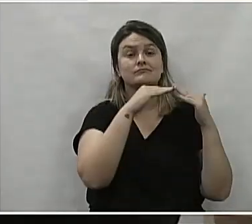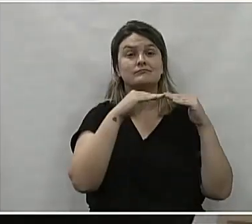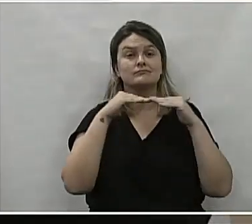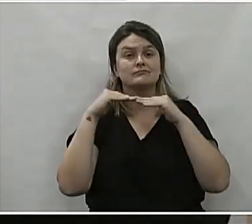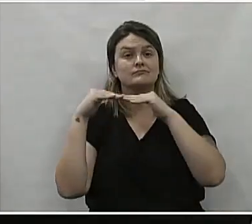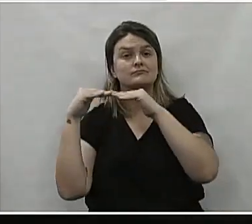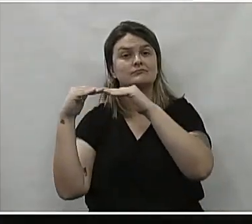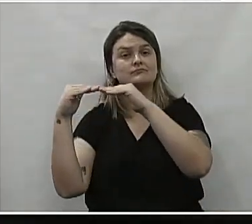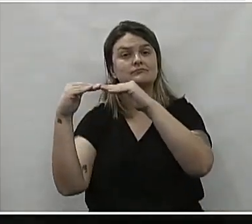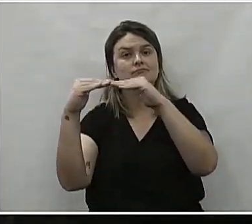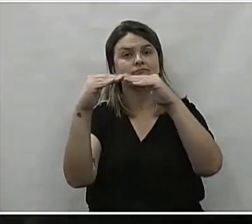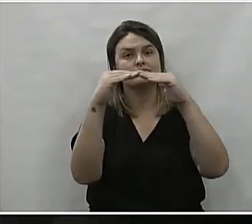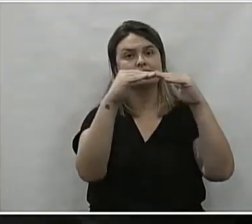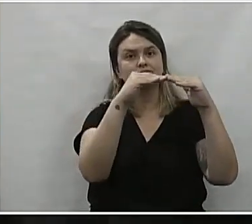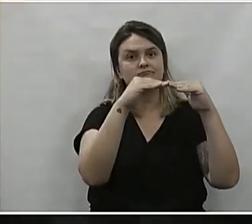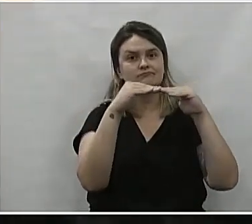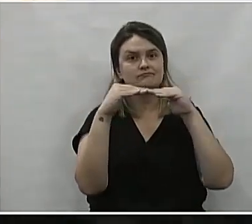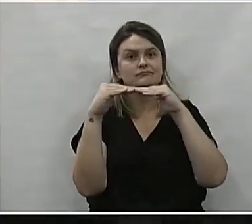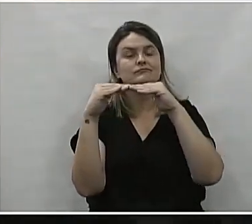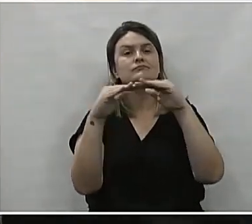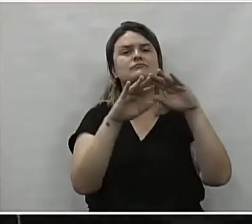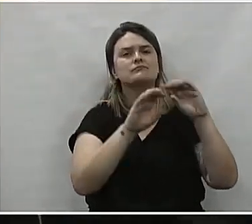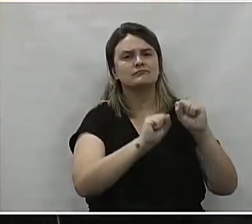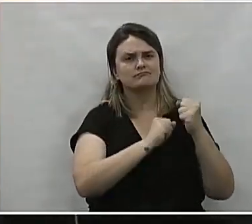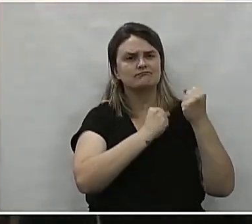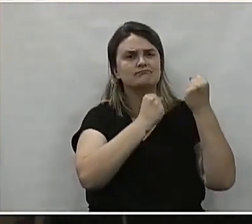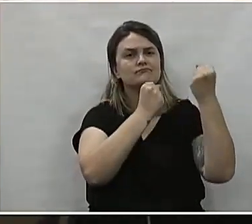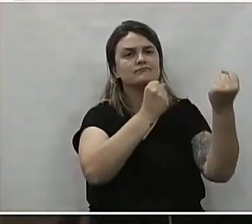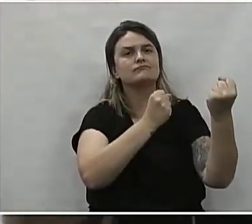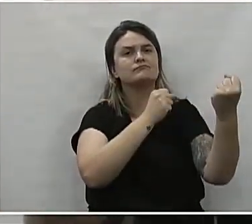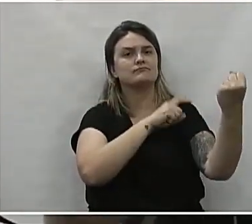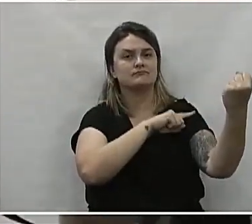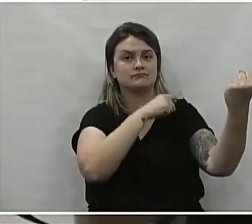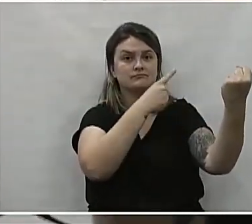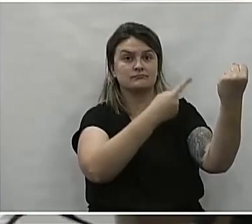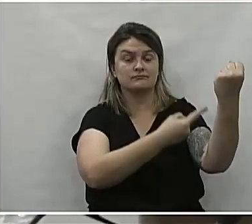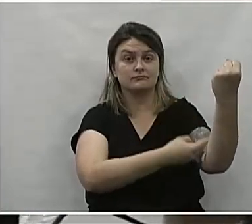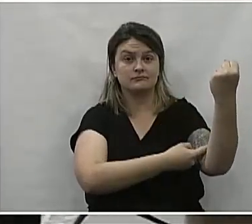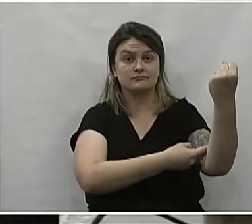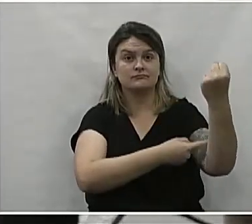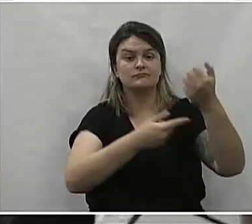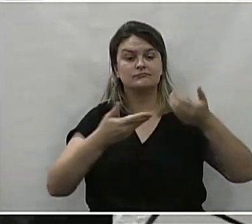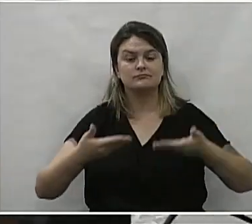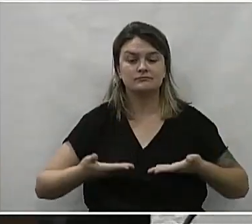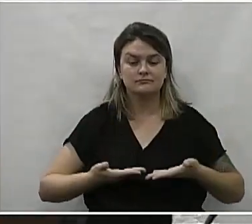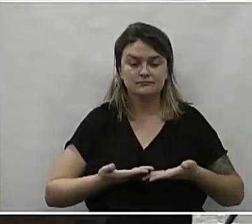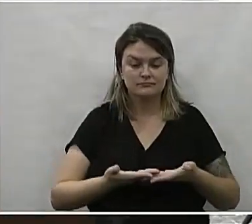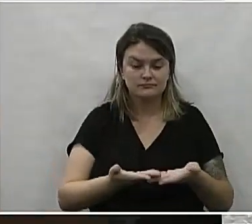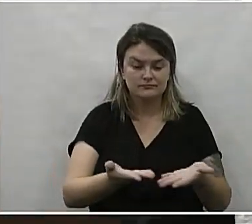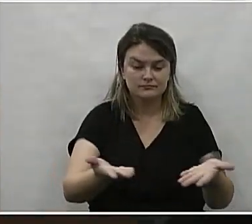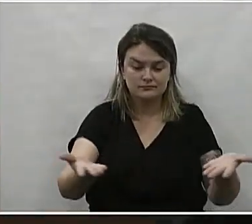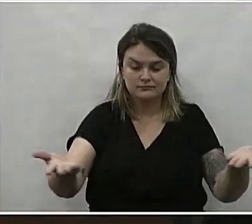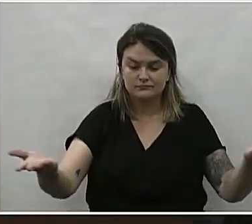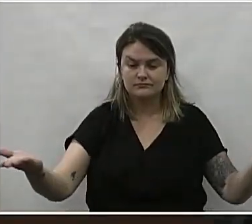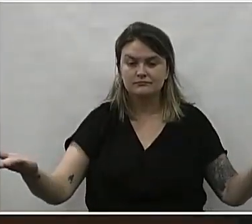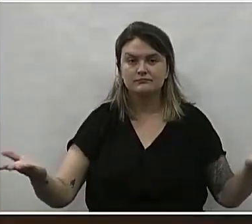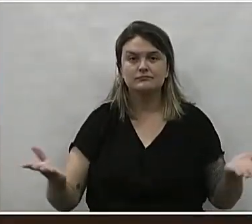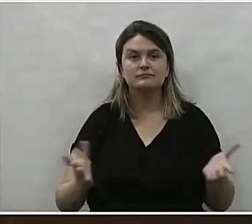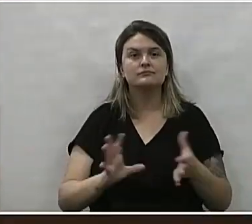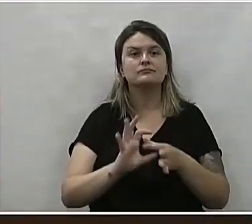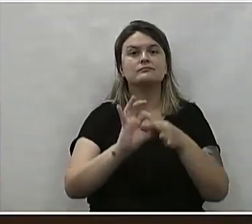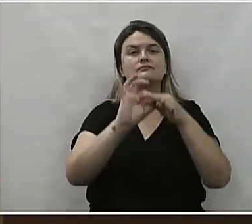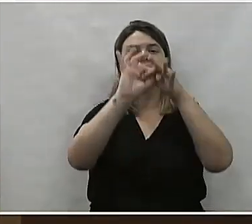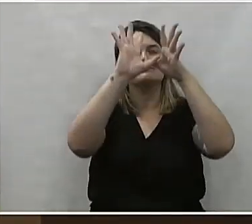penhor, nessa igualdade, conseguimos conquistar com o braço forte, em teu